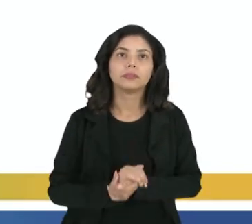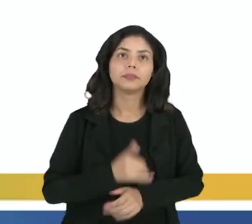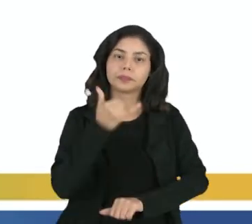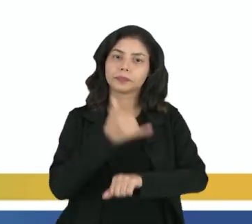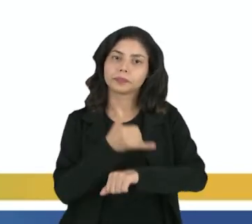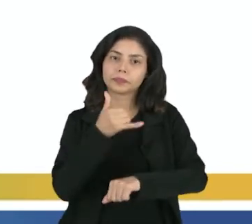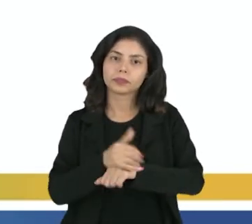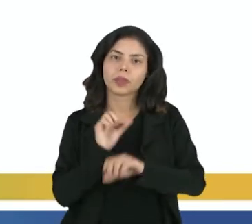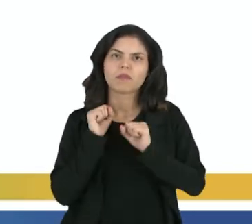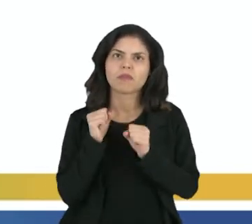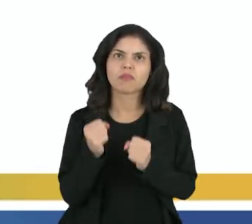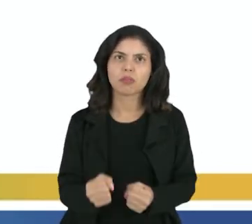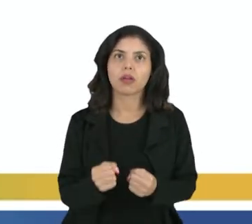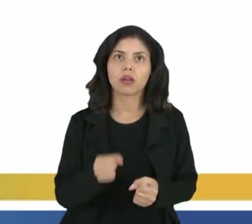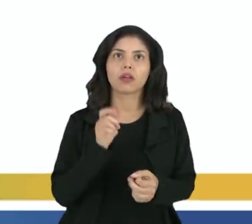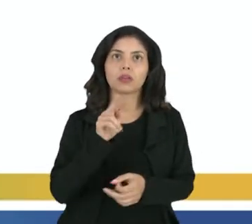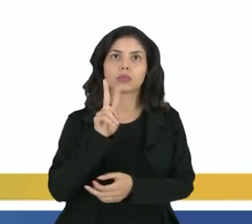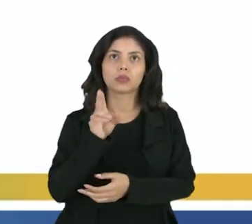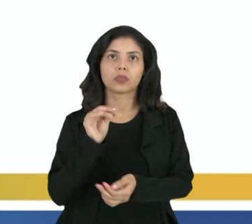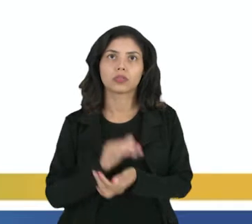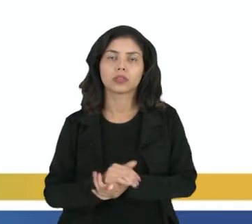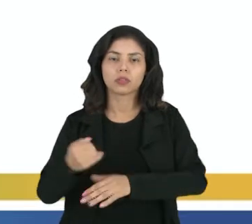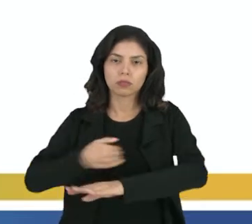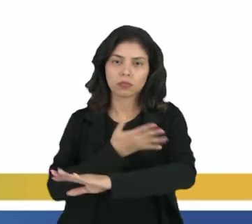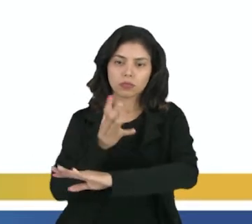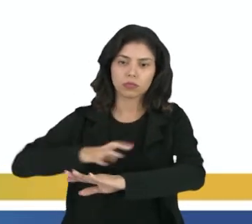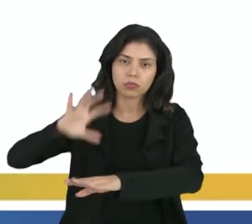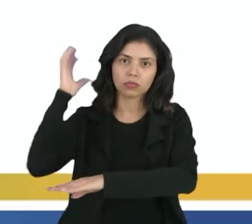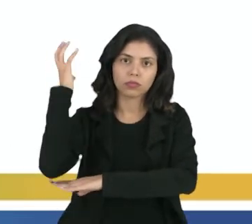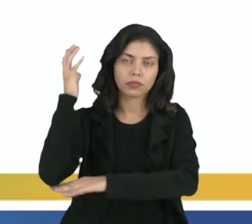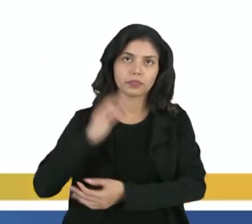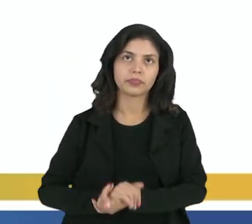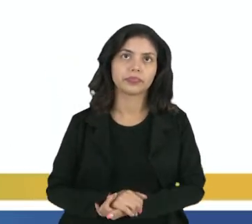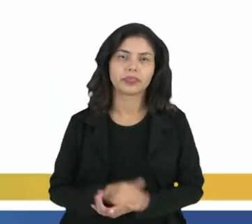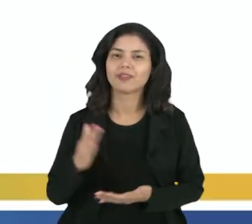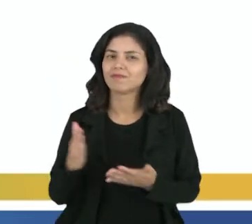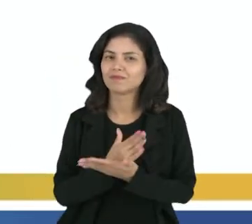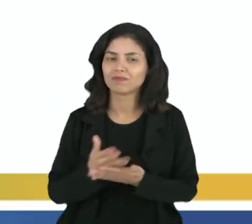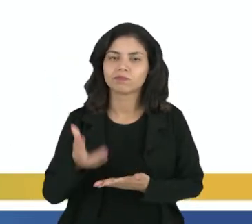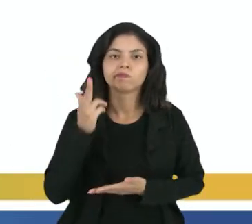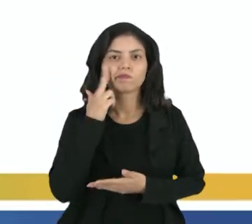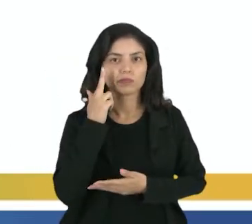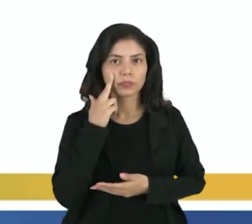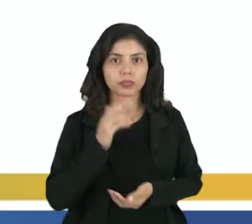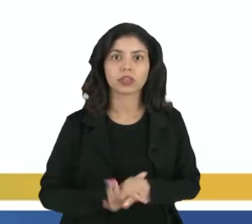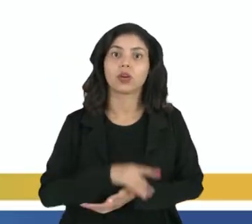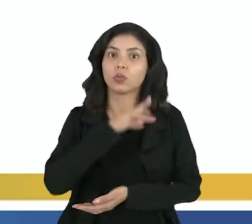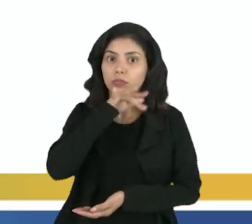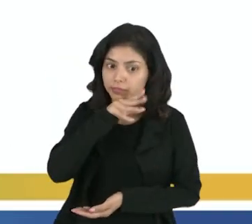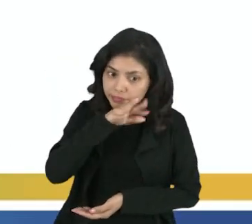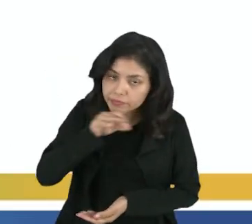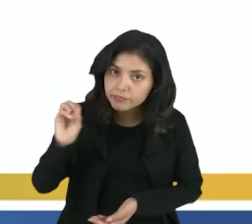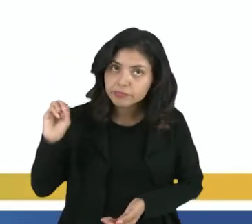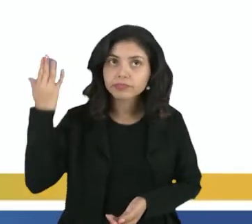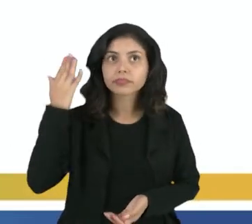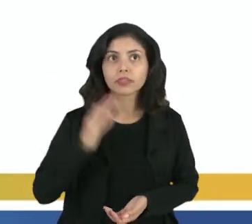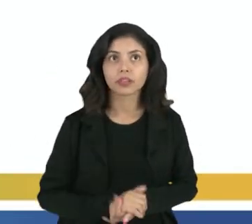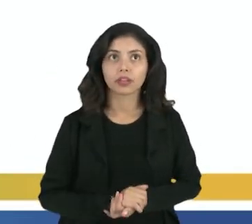de metais pesados e agrotóxicos nos ecossistemas, então isso é algo muito comum e grave que acontece.